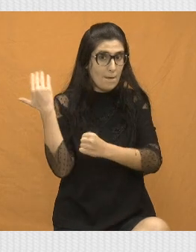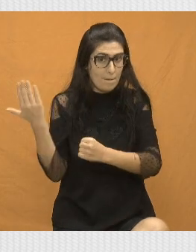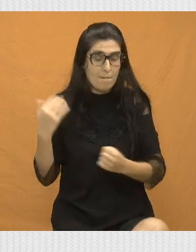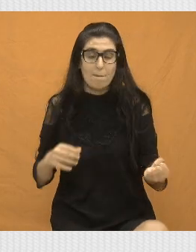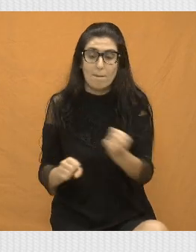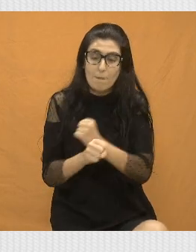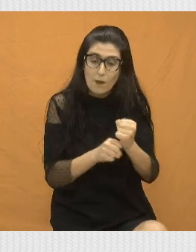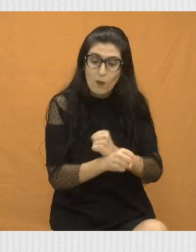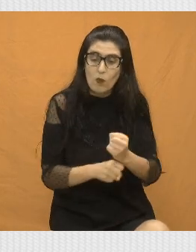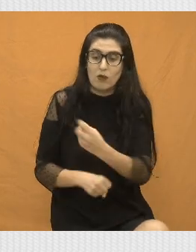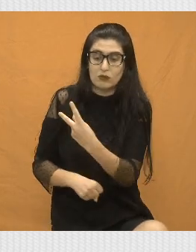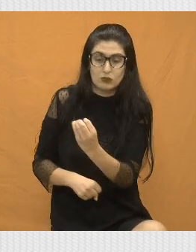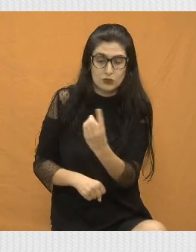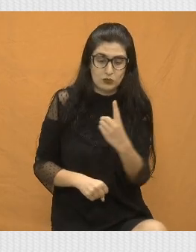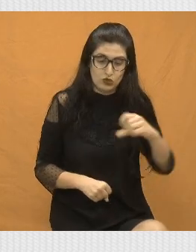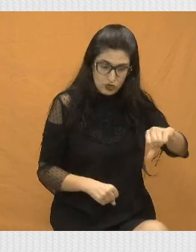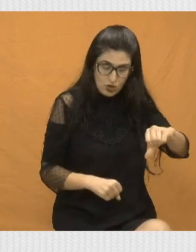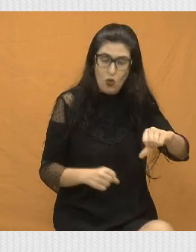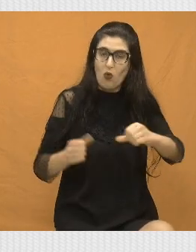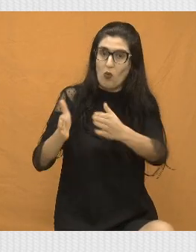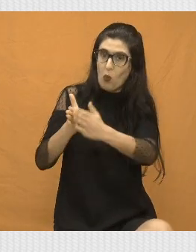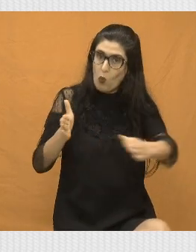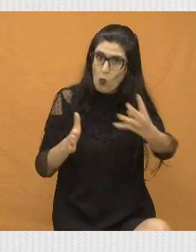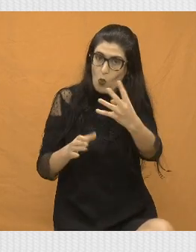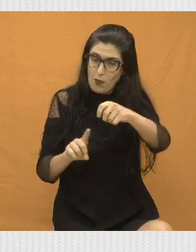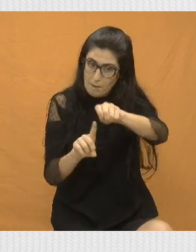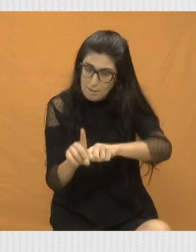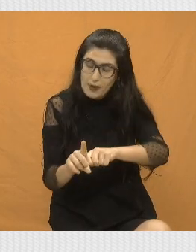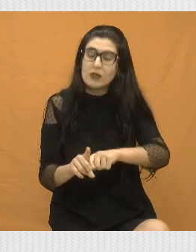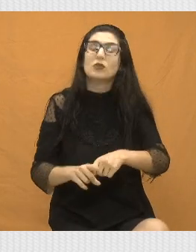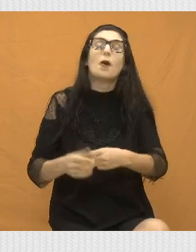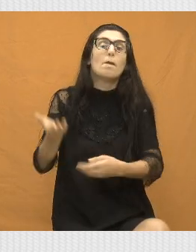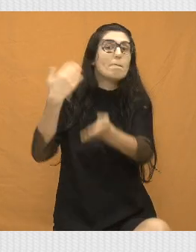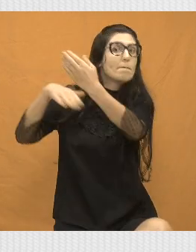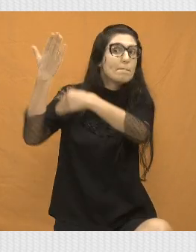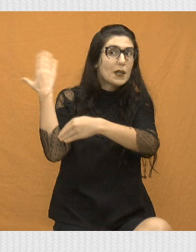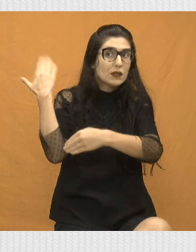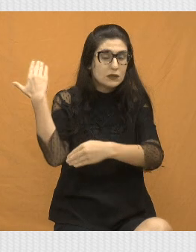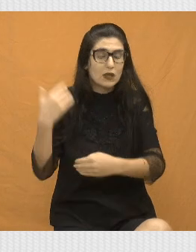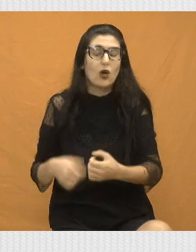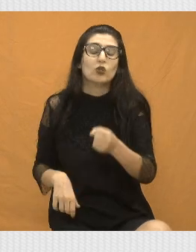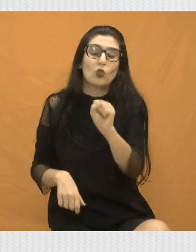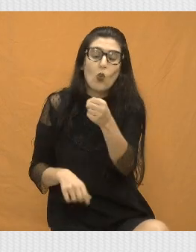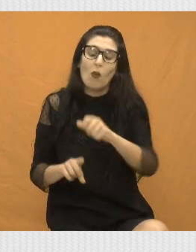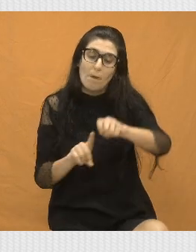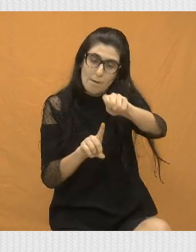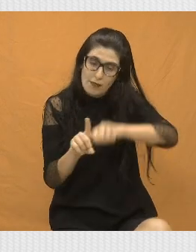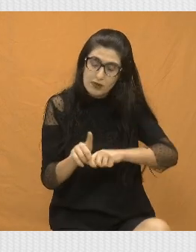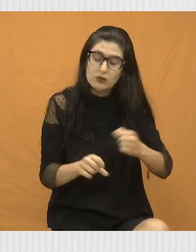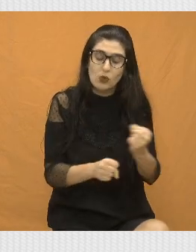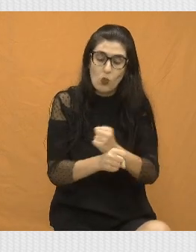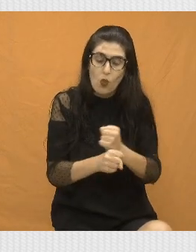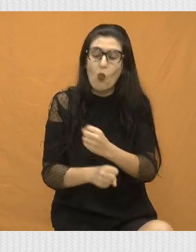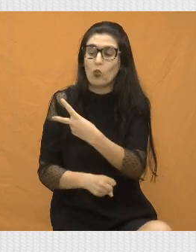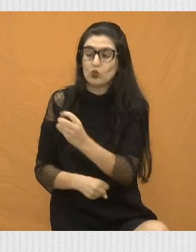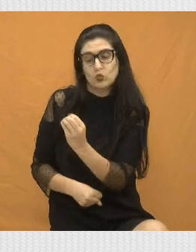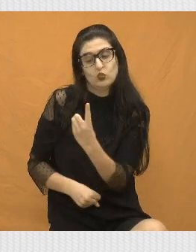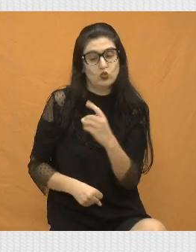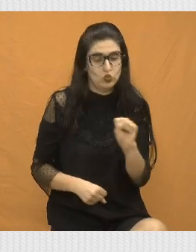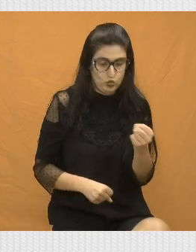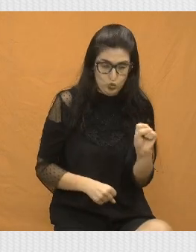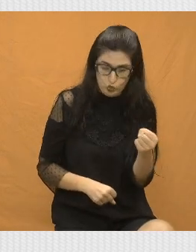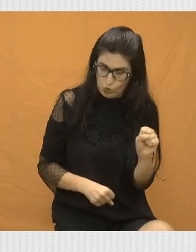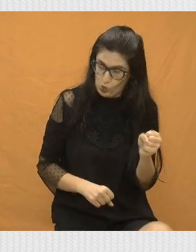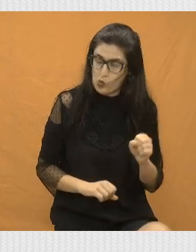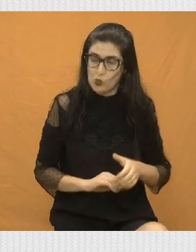de 2019 e mais 8 meses do período de 2018. Então, sendo